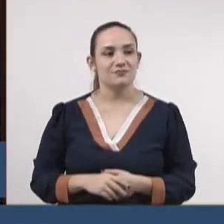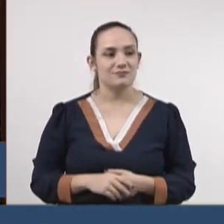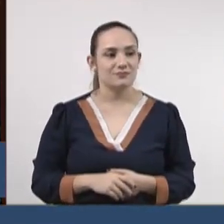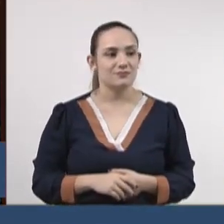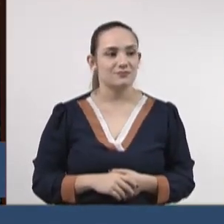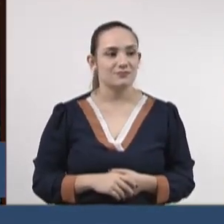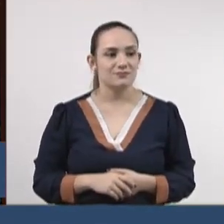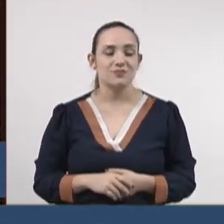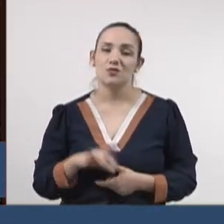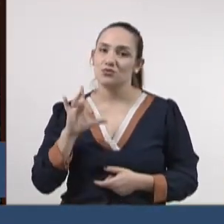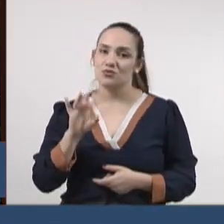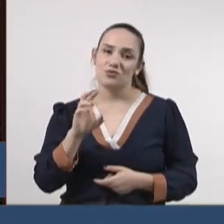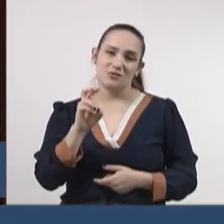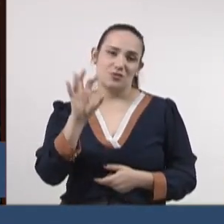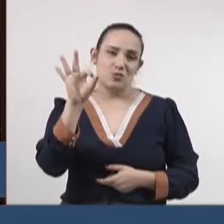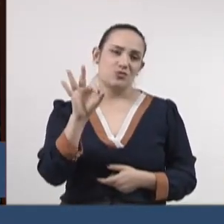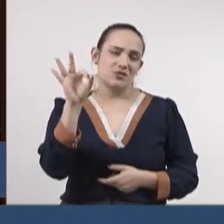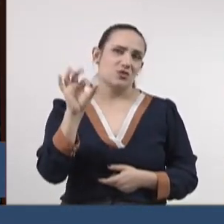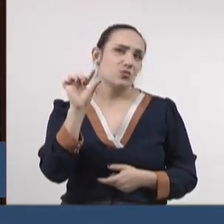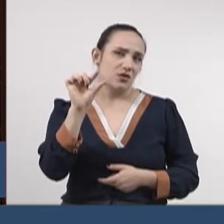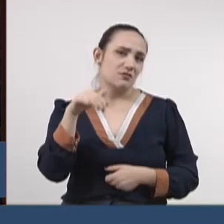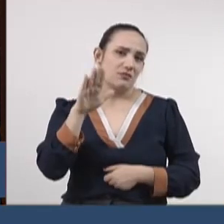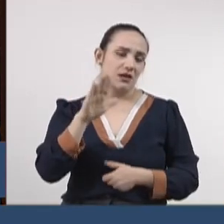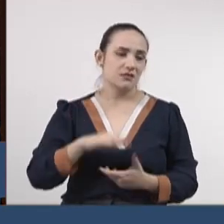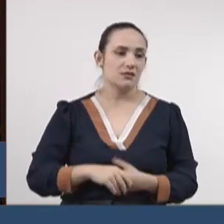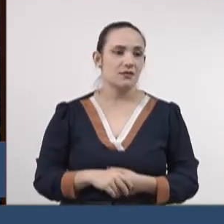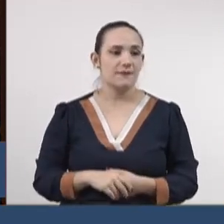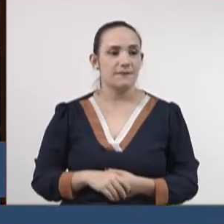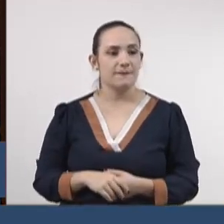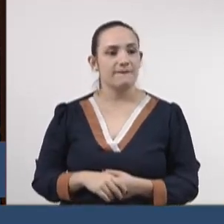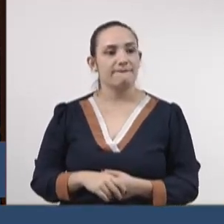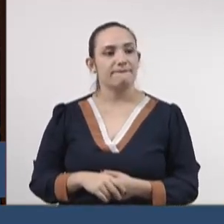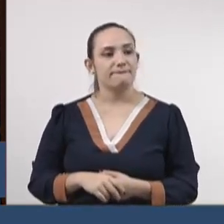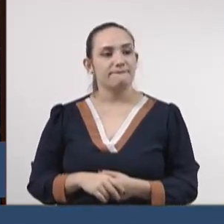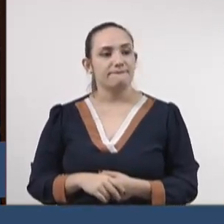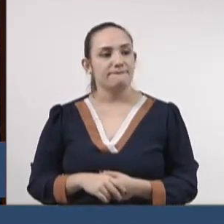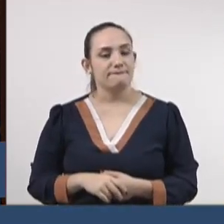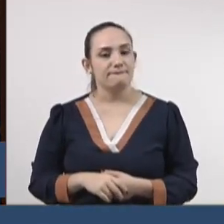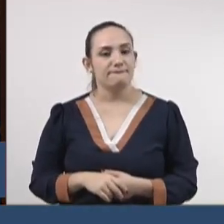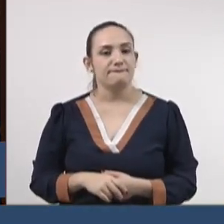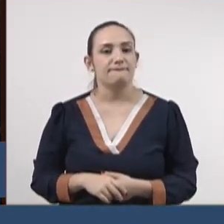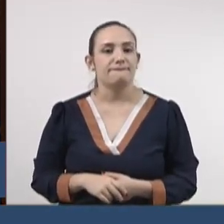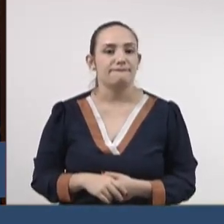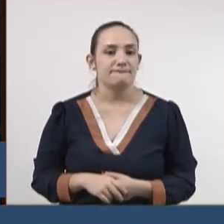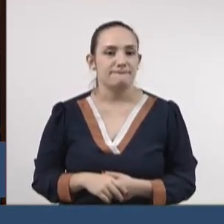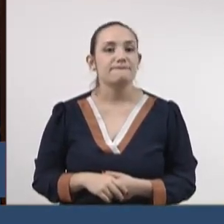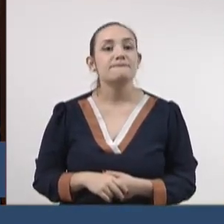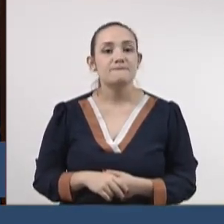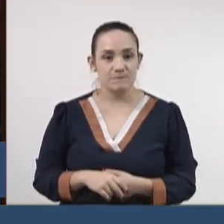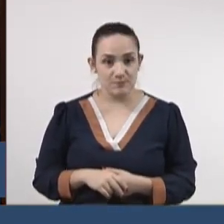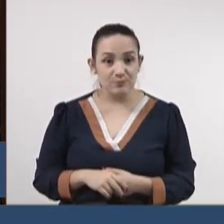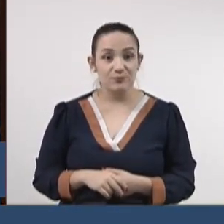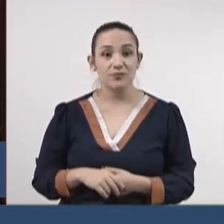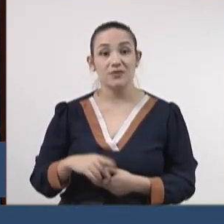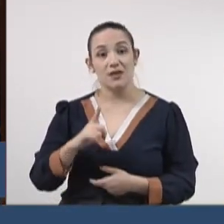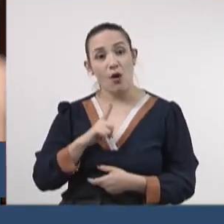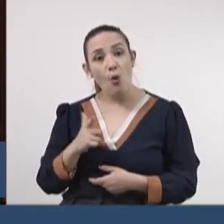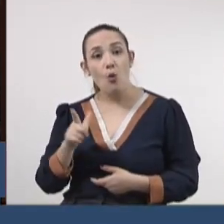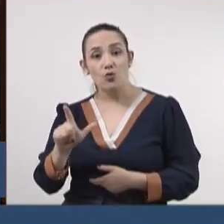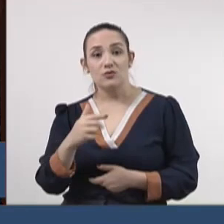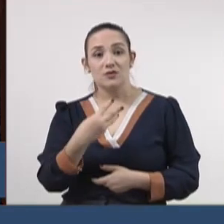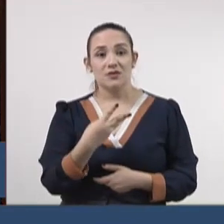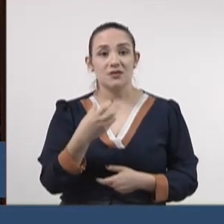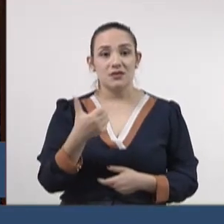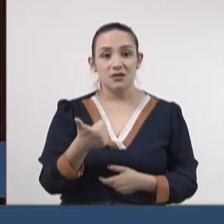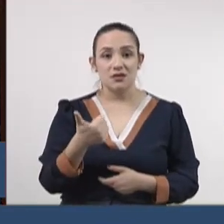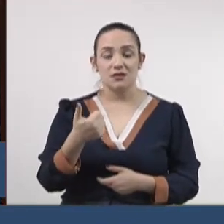do que cinco por cento ou seja os outros 138 milhões de reais que